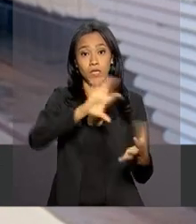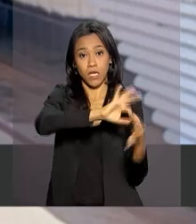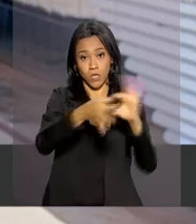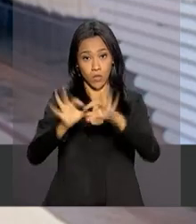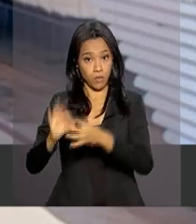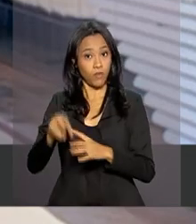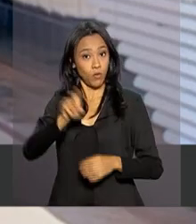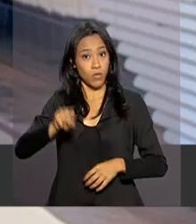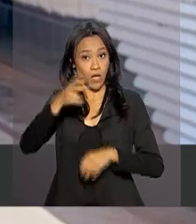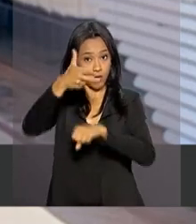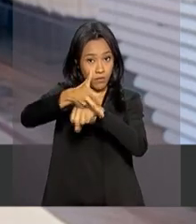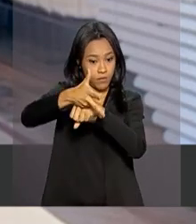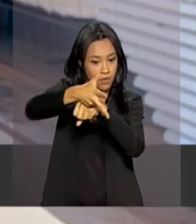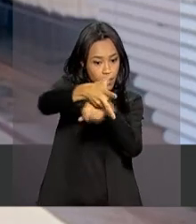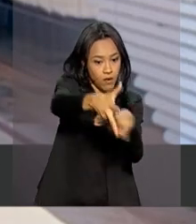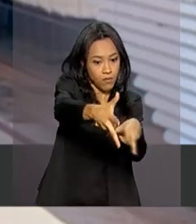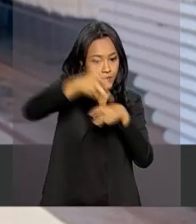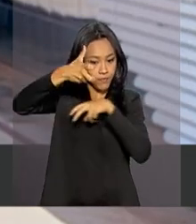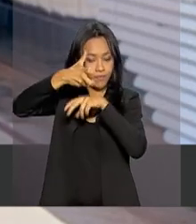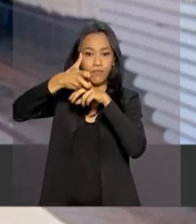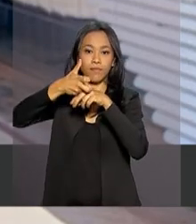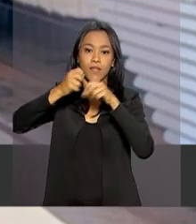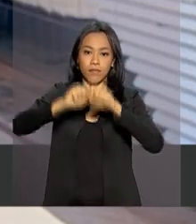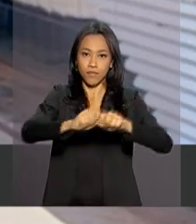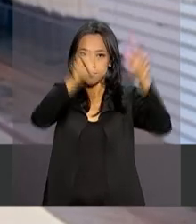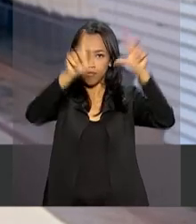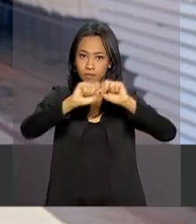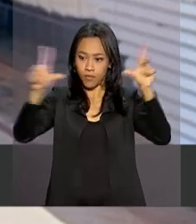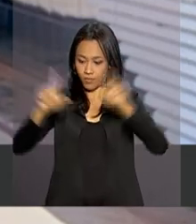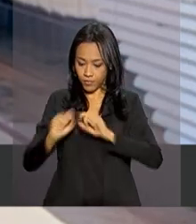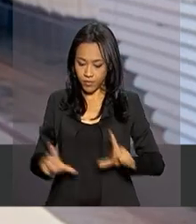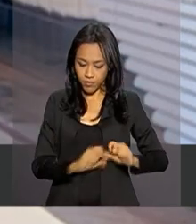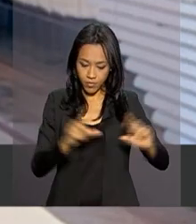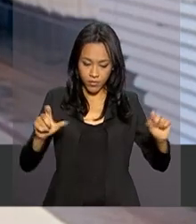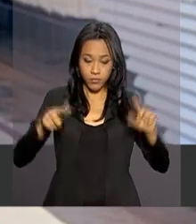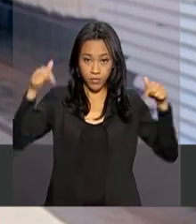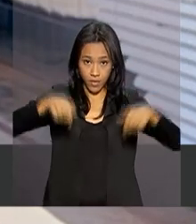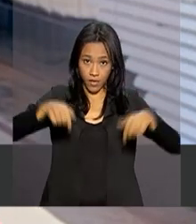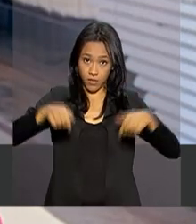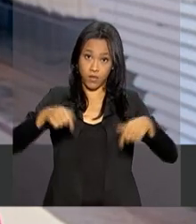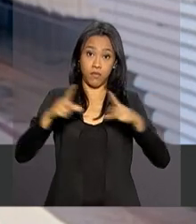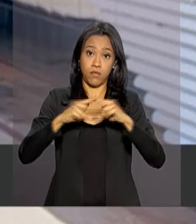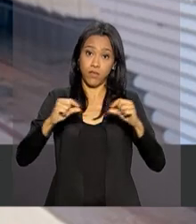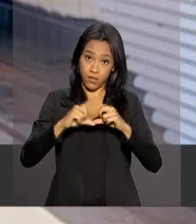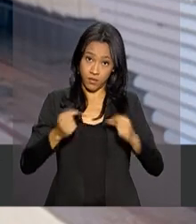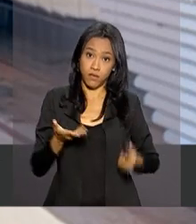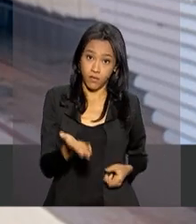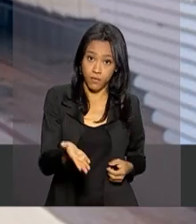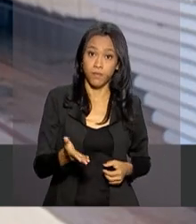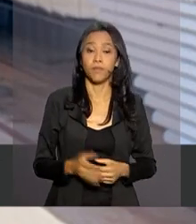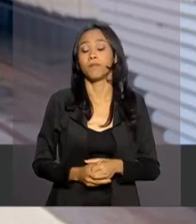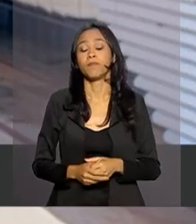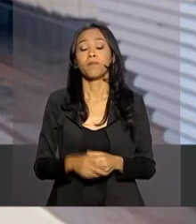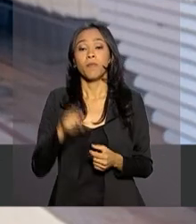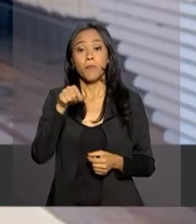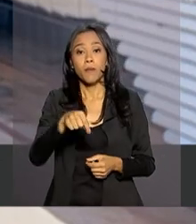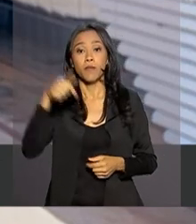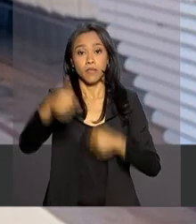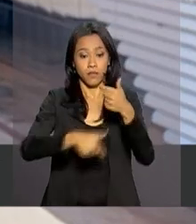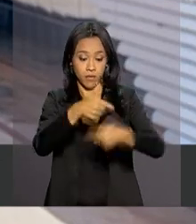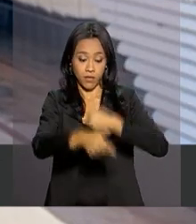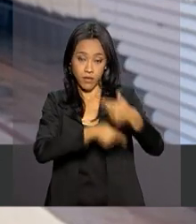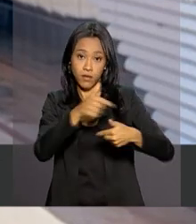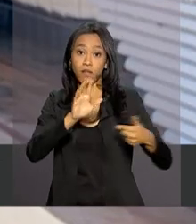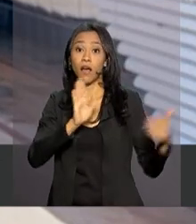As telas ficam aqui onde a gente está, no Centro Integrado de Comando e Controle Nacional, em Brasília. A Operação Midas